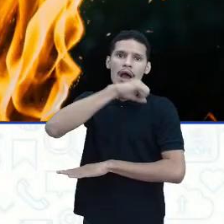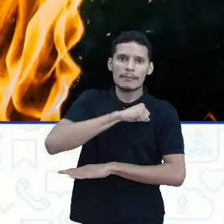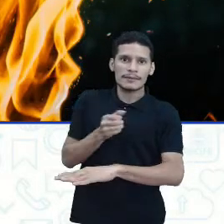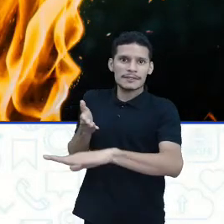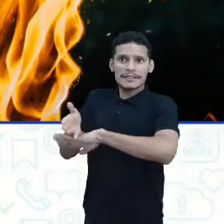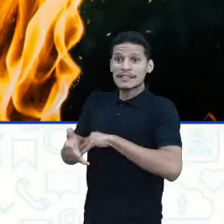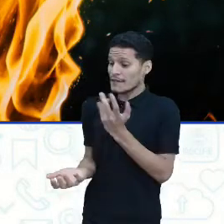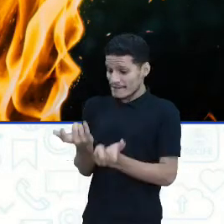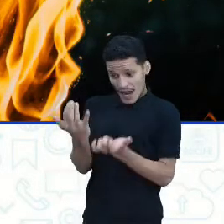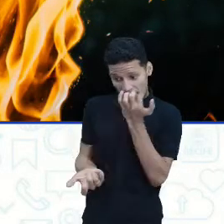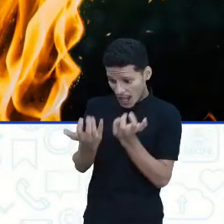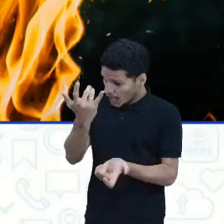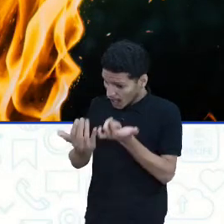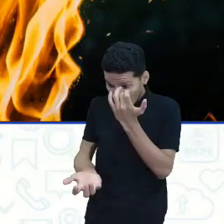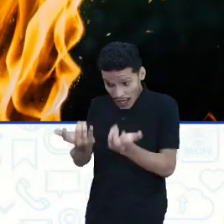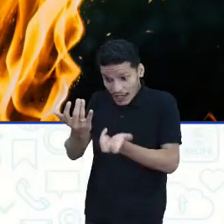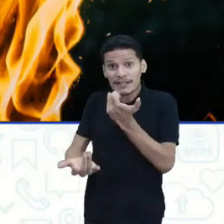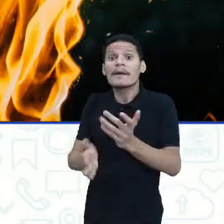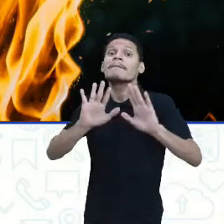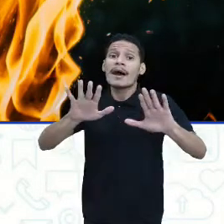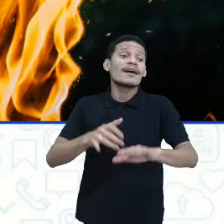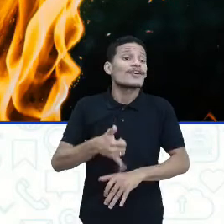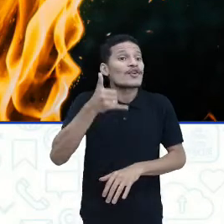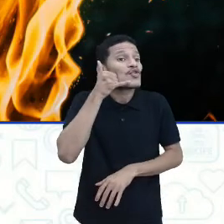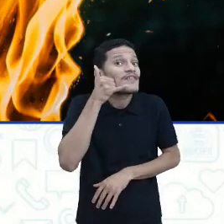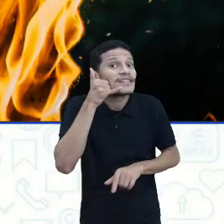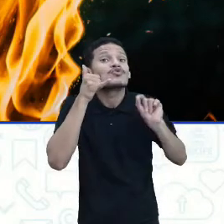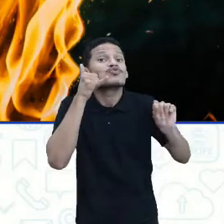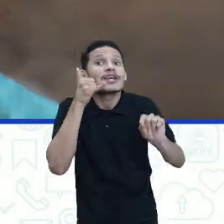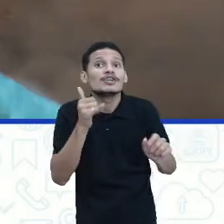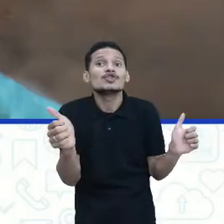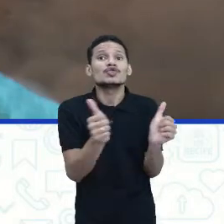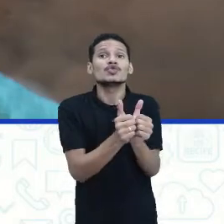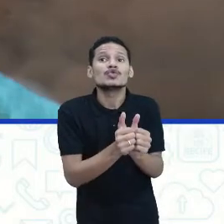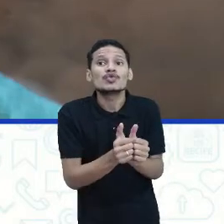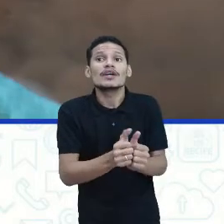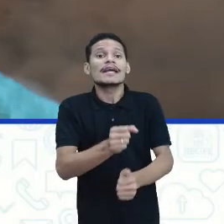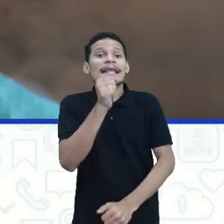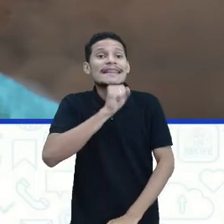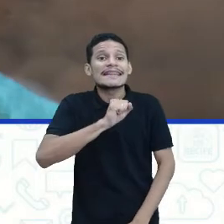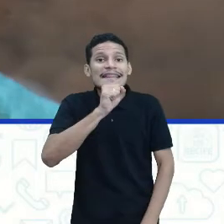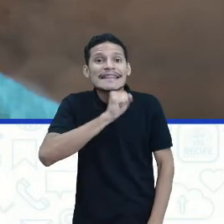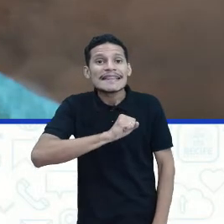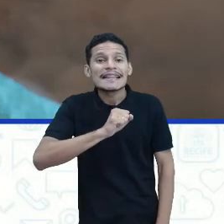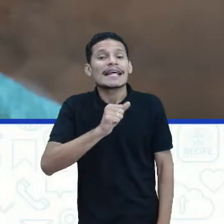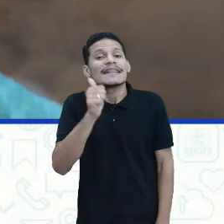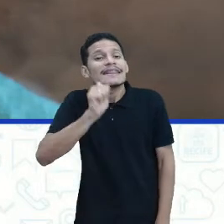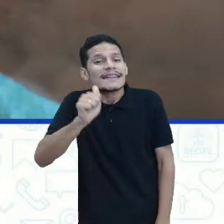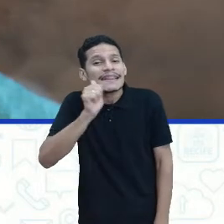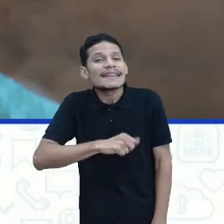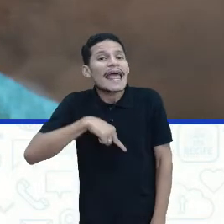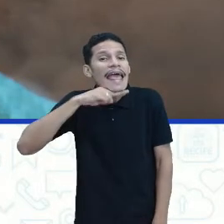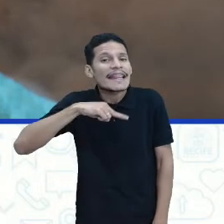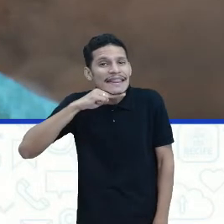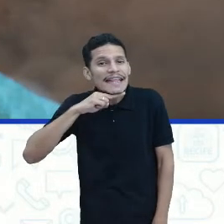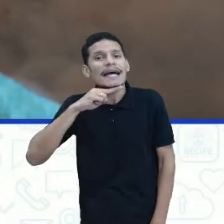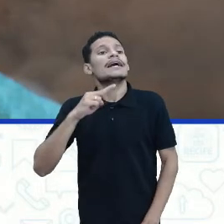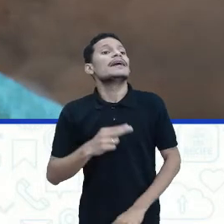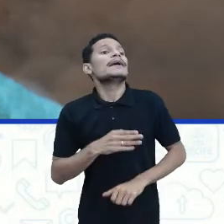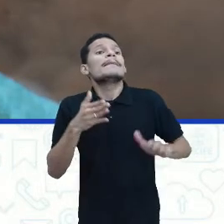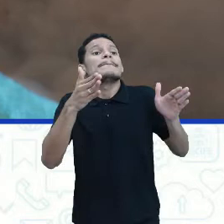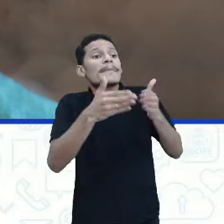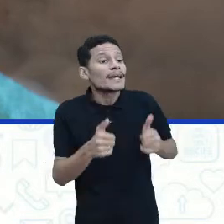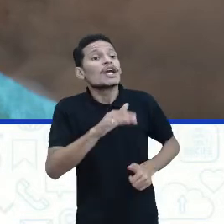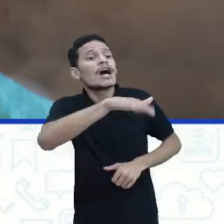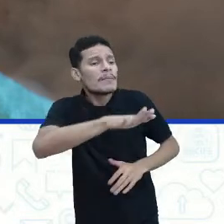pegando no centro. Enquanto isso, ela conversa com quem? Com a netinha. Então ela vai lá e conversa com a netinha. Minha netinha, socorro, eu preciso que